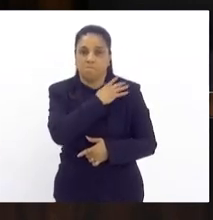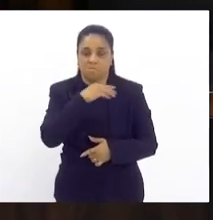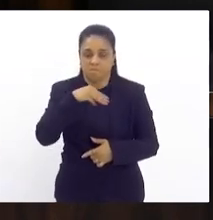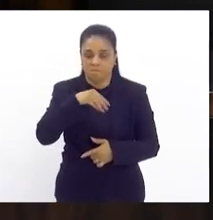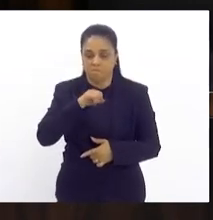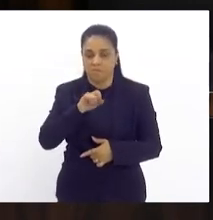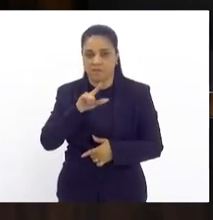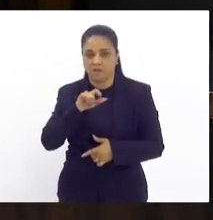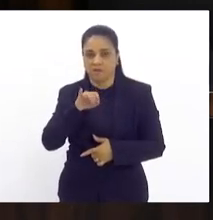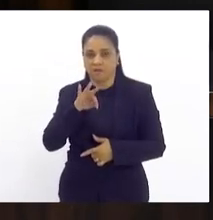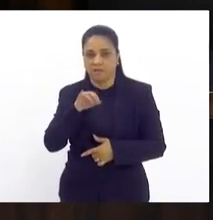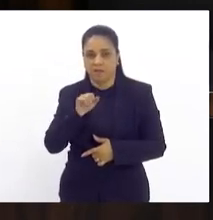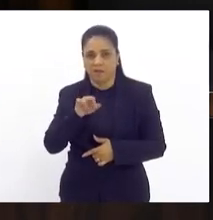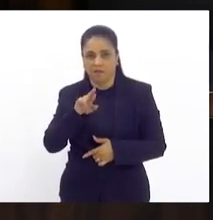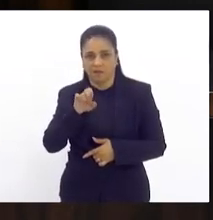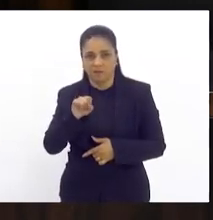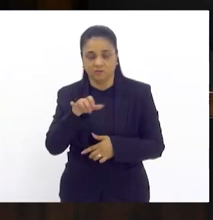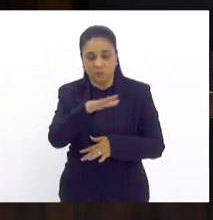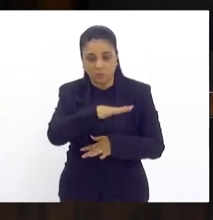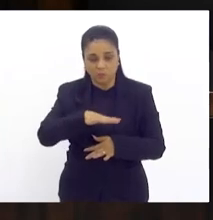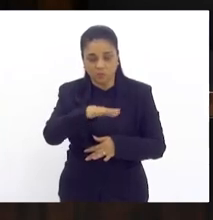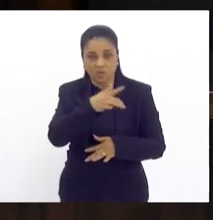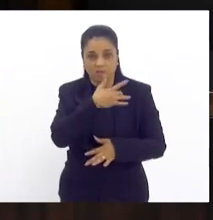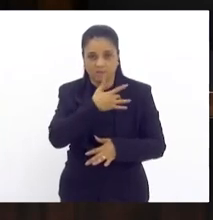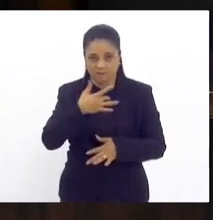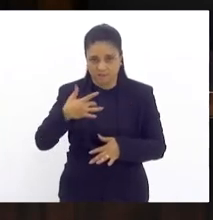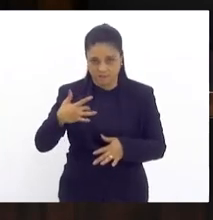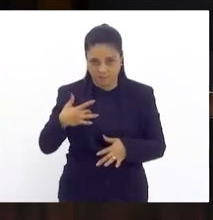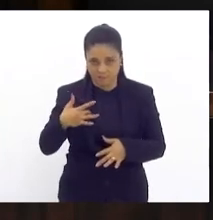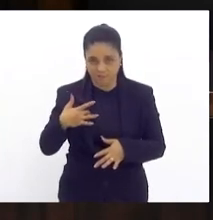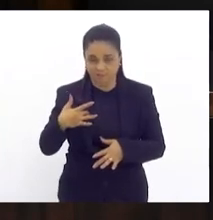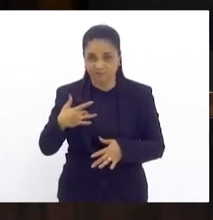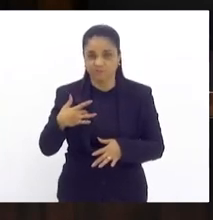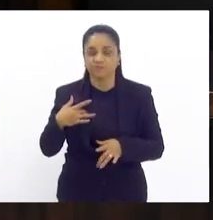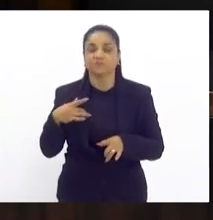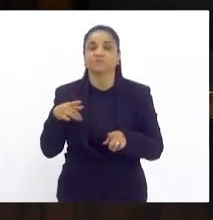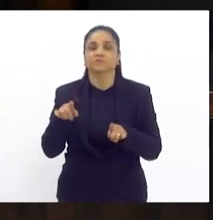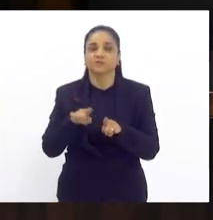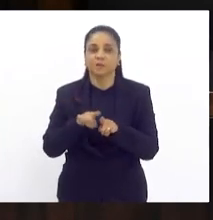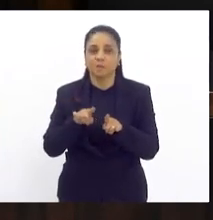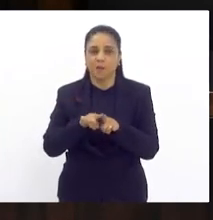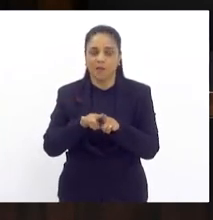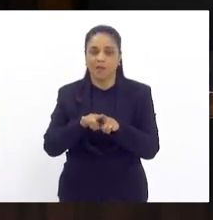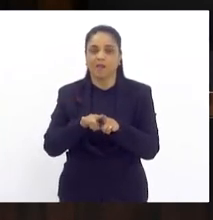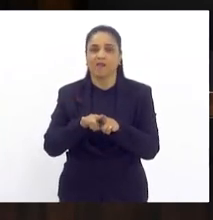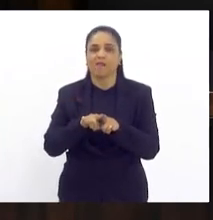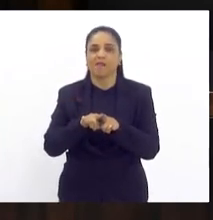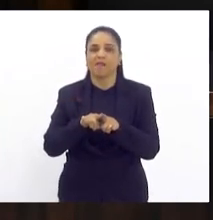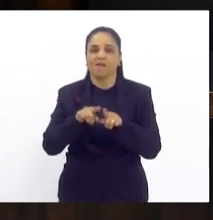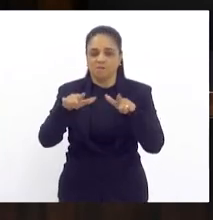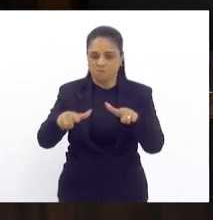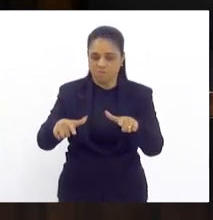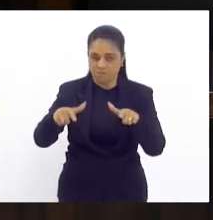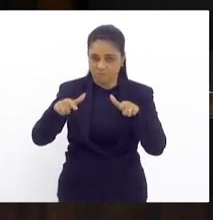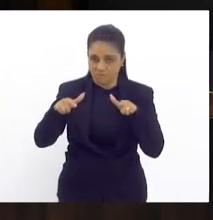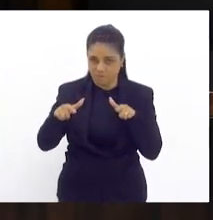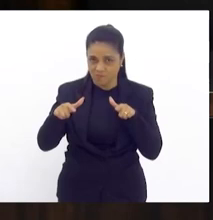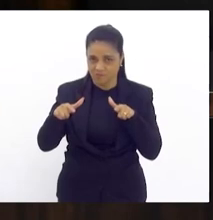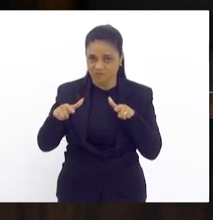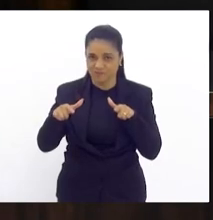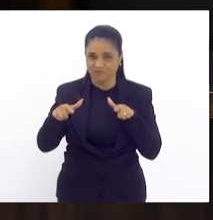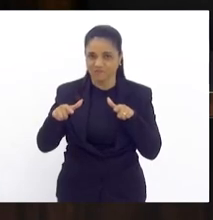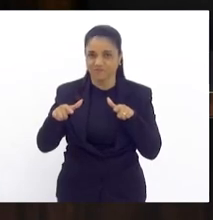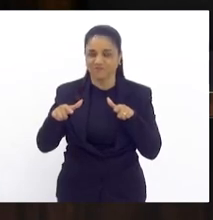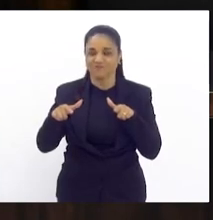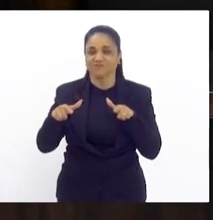agraciados, lotados na área de saúde, que também estão recebendo a moção. Antes